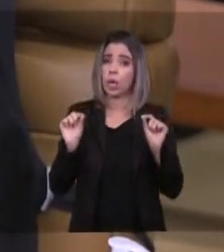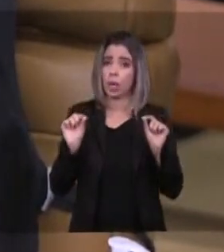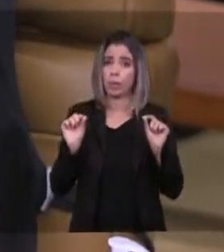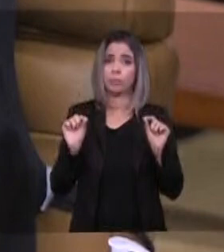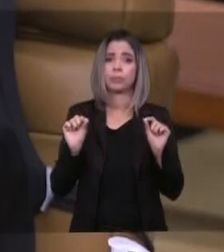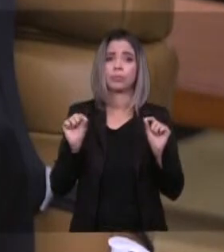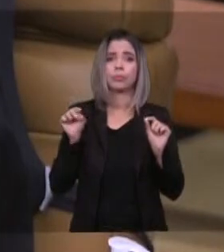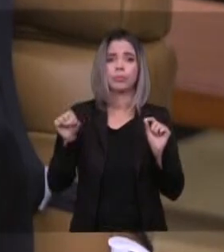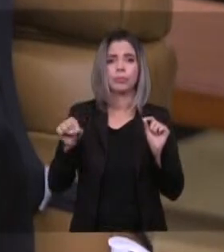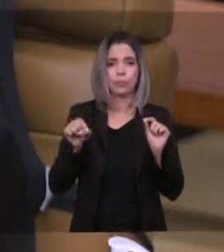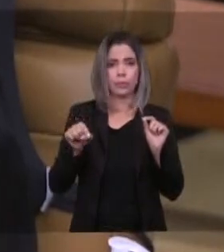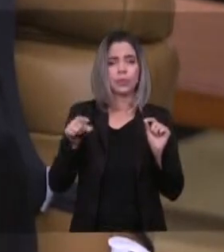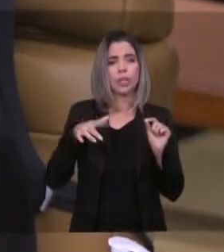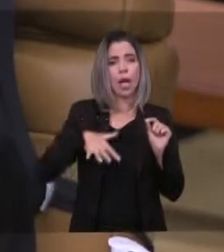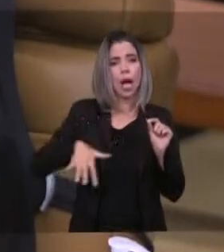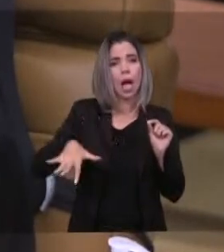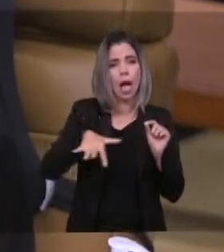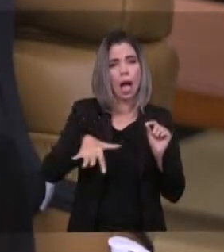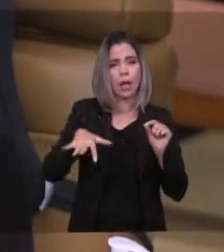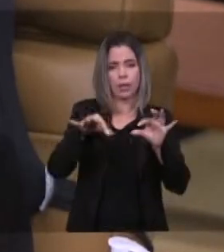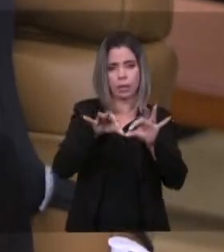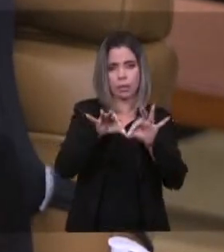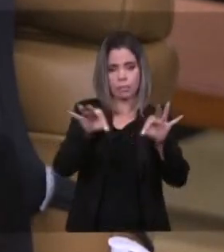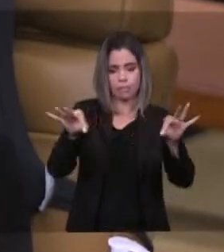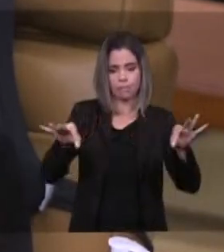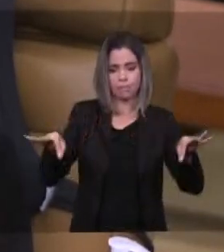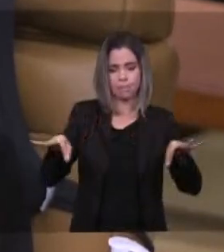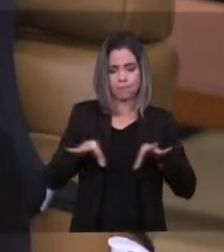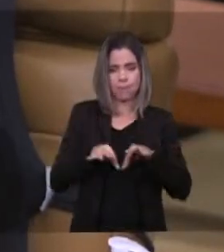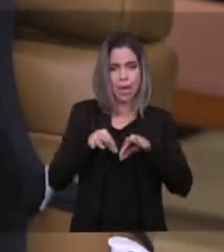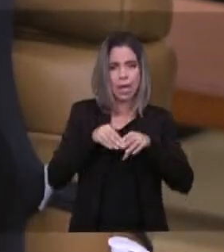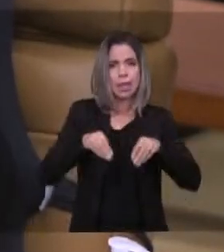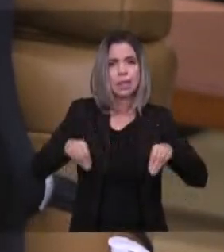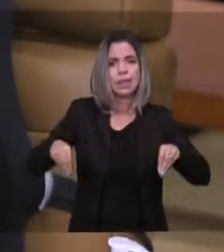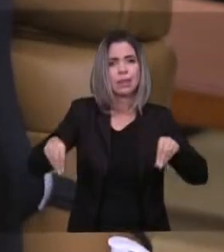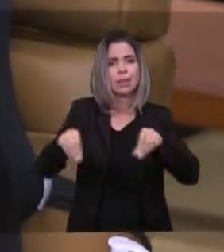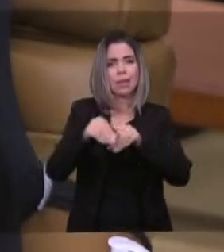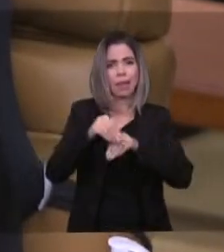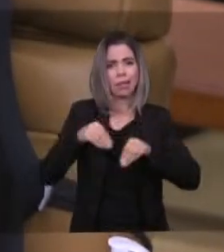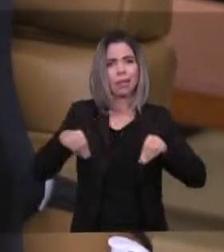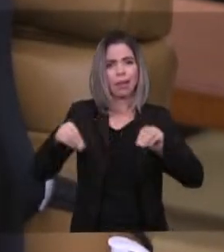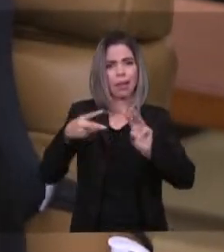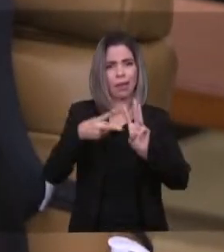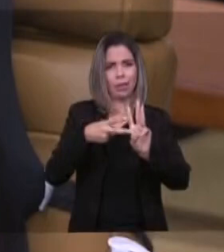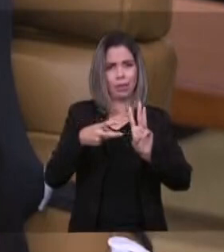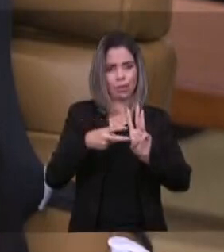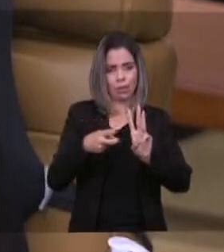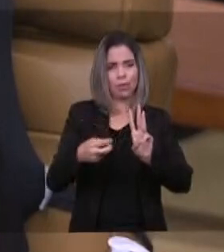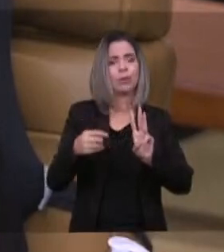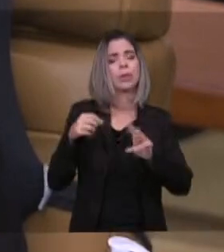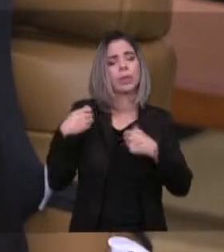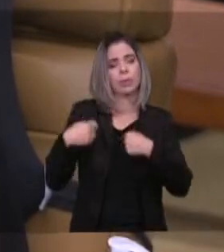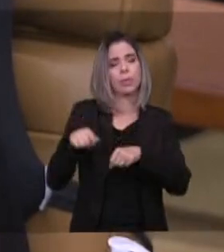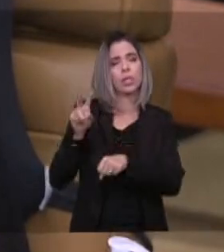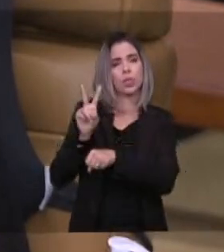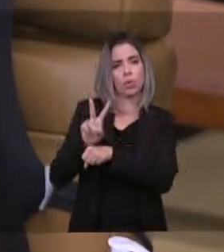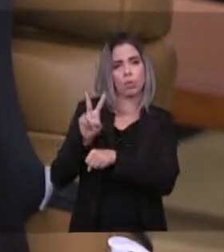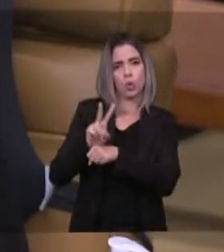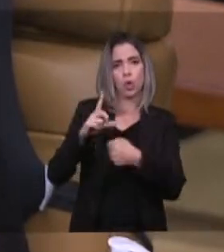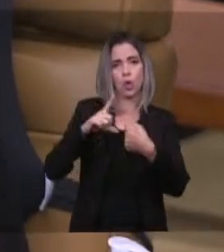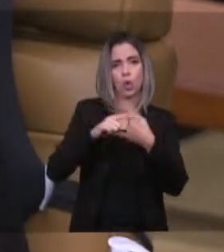se direcionarem à área considerada terra indígena, quem vota é o excelentíssimo e, portanto, senhor inserida ministro, no âmbito de proteção do